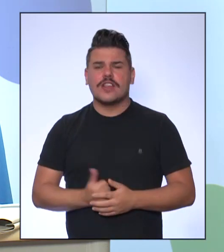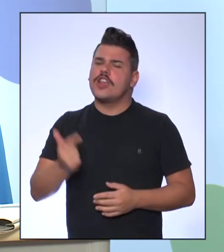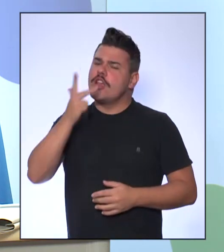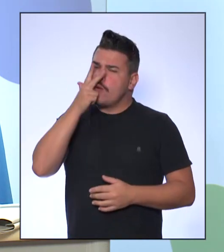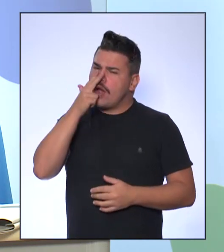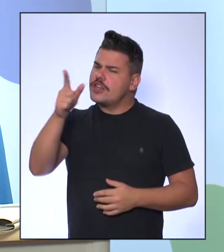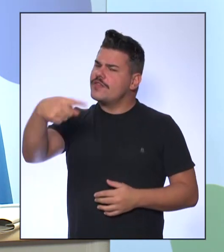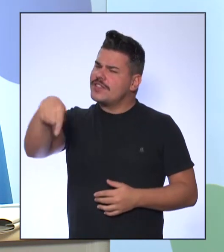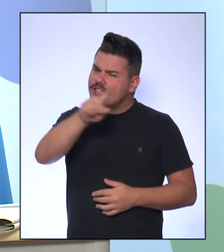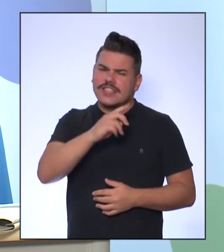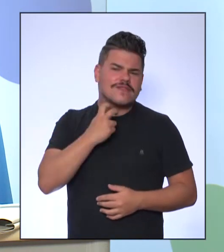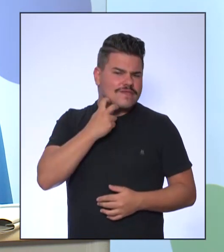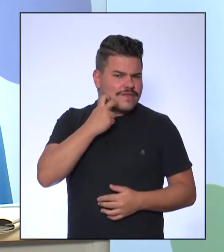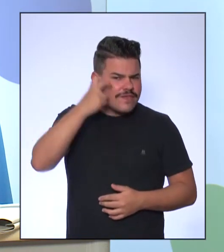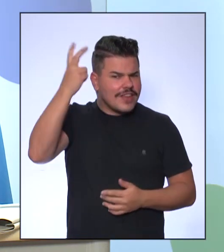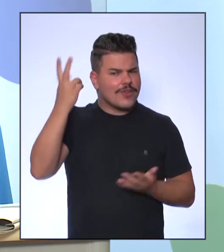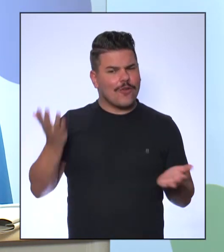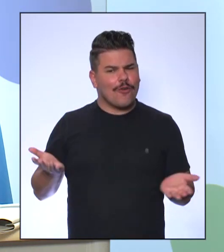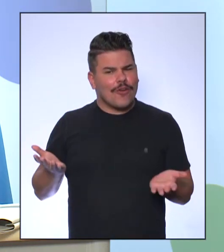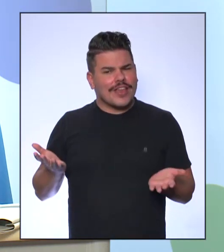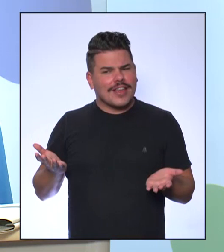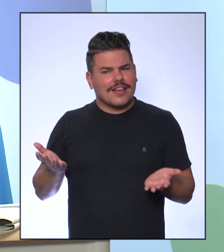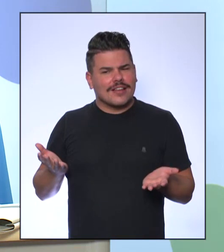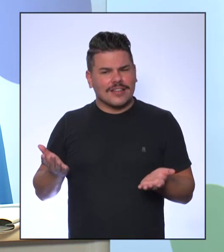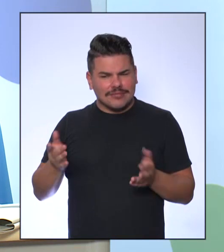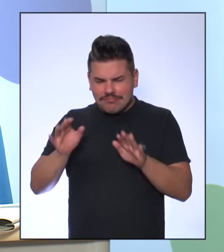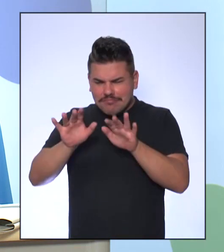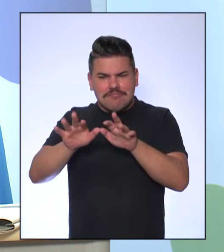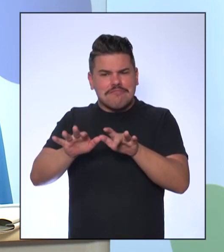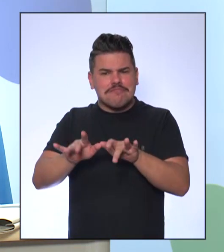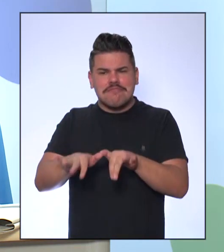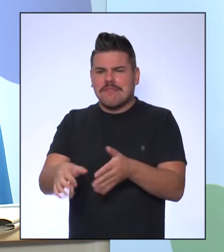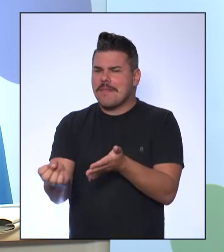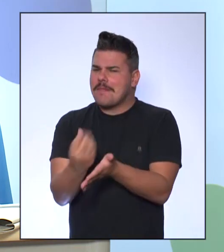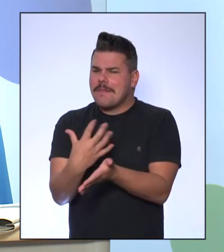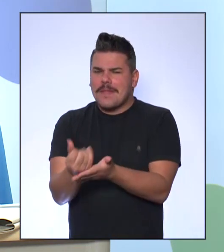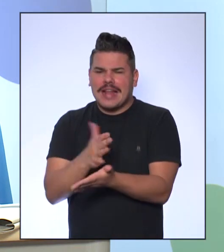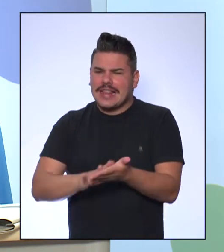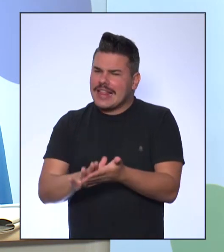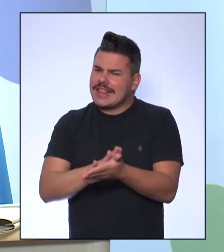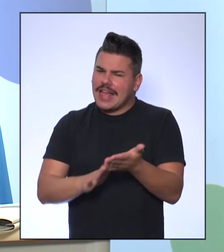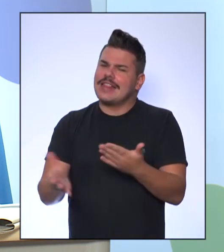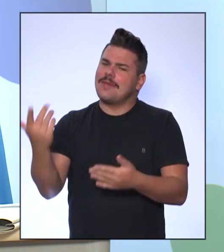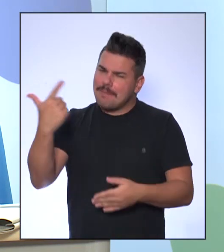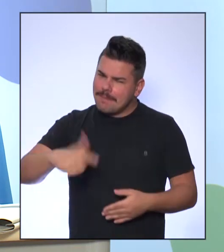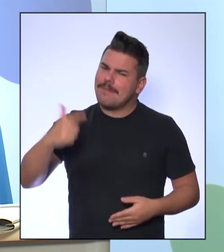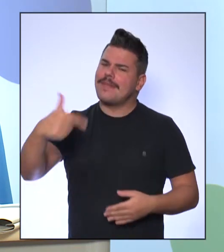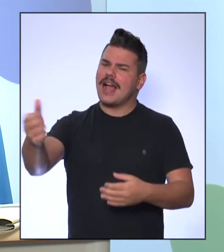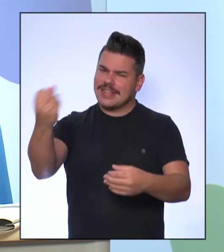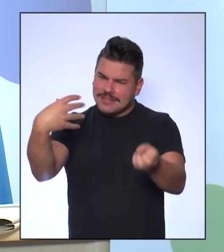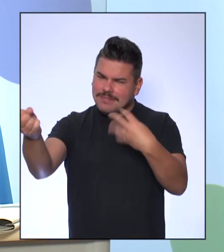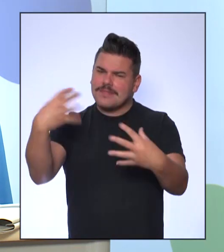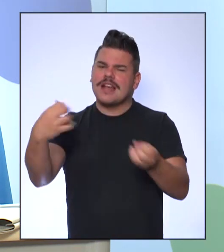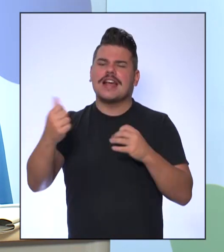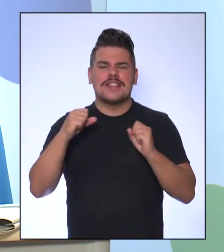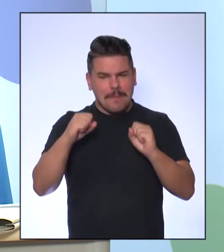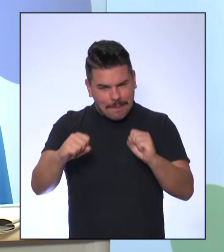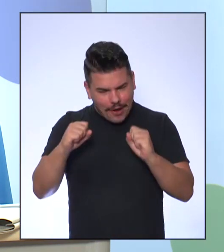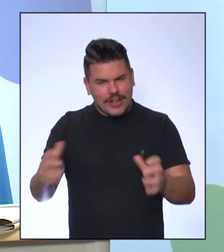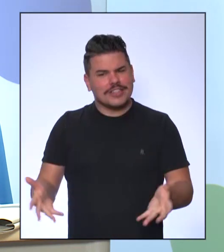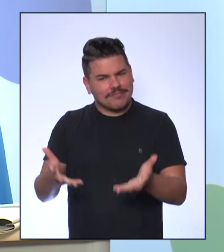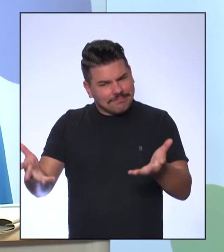estão um pouco tímidos na aula de filosofia, né? Eu gostaria que tivesse uma participação um pouco mais animada, né? Vamos